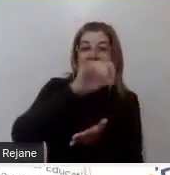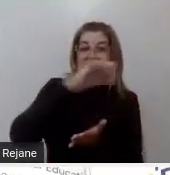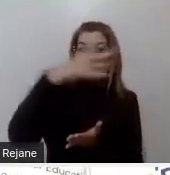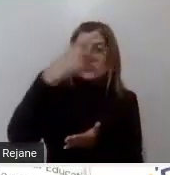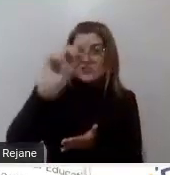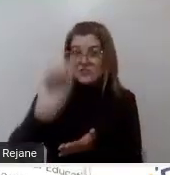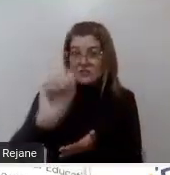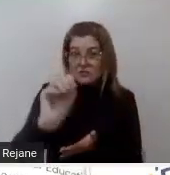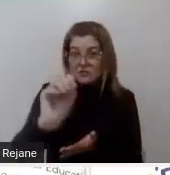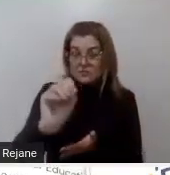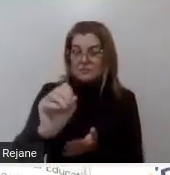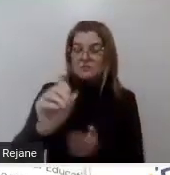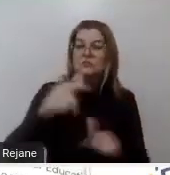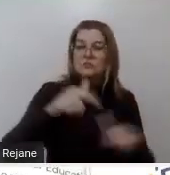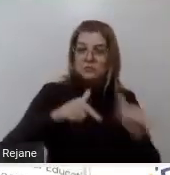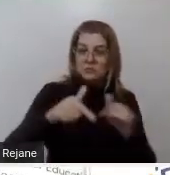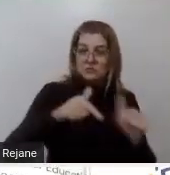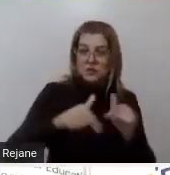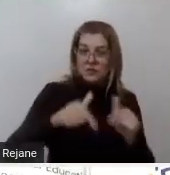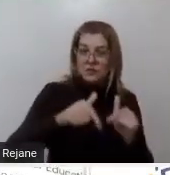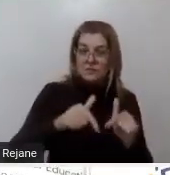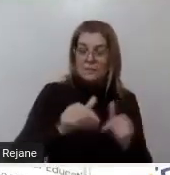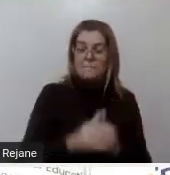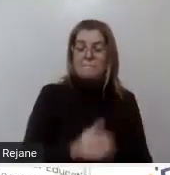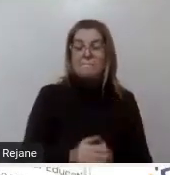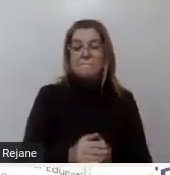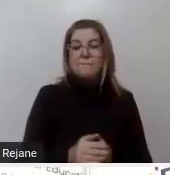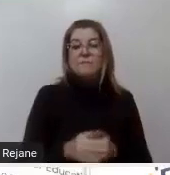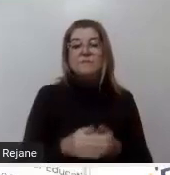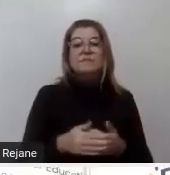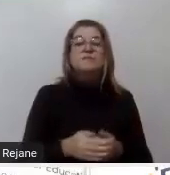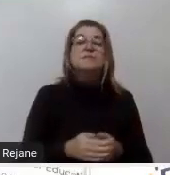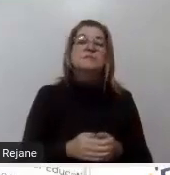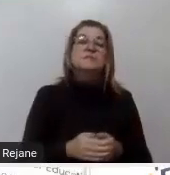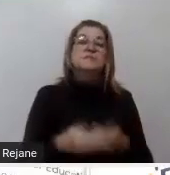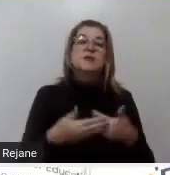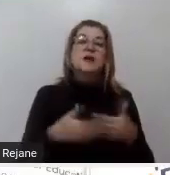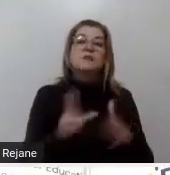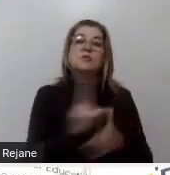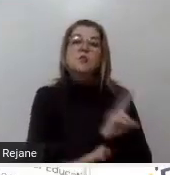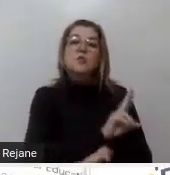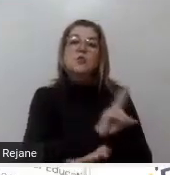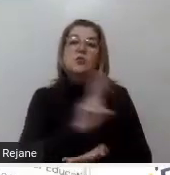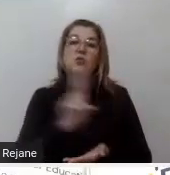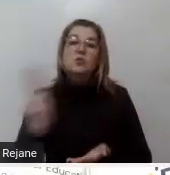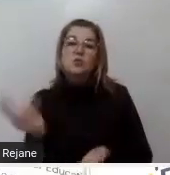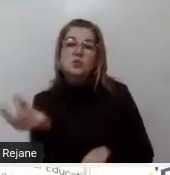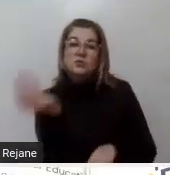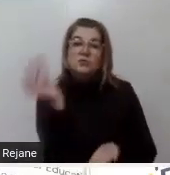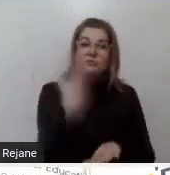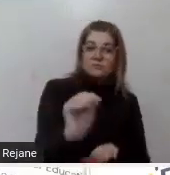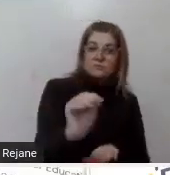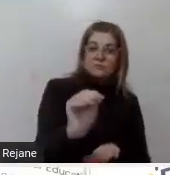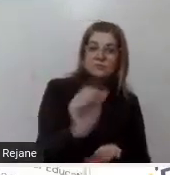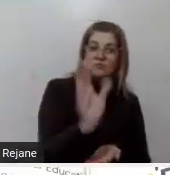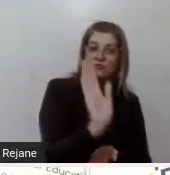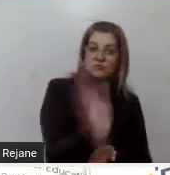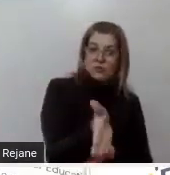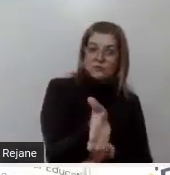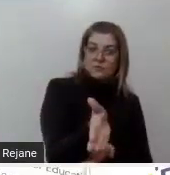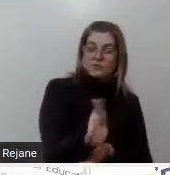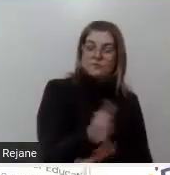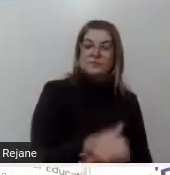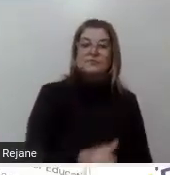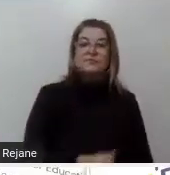minha tarefa e ele vai abrir já com o nome que eu coloquei.